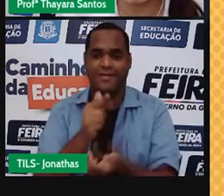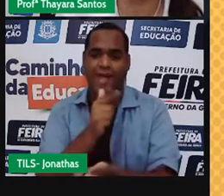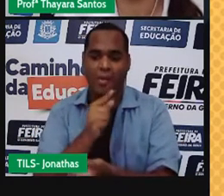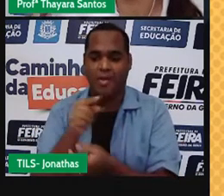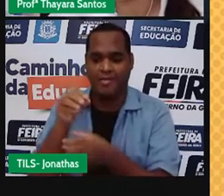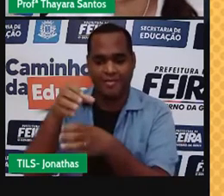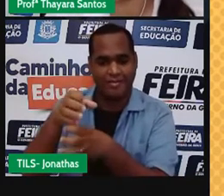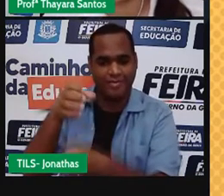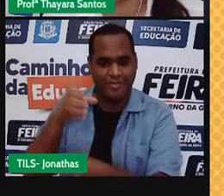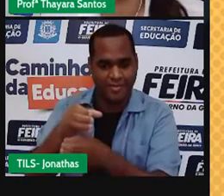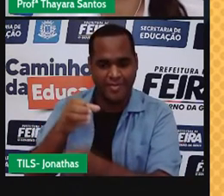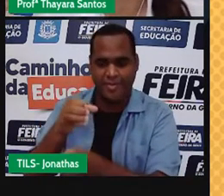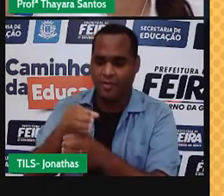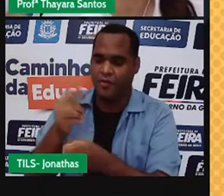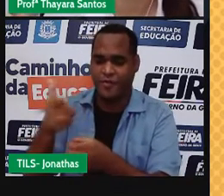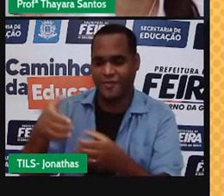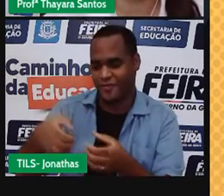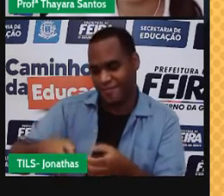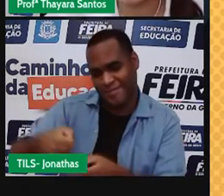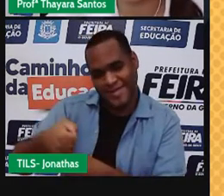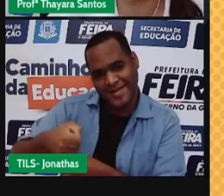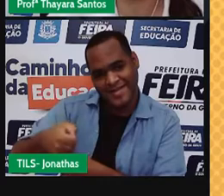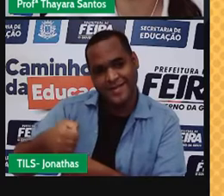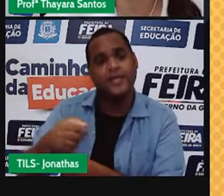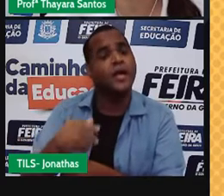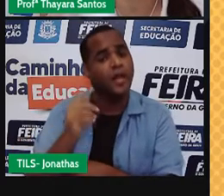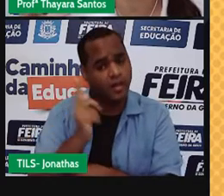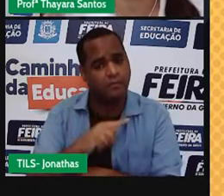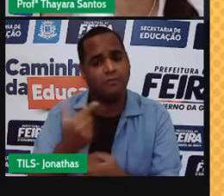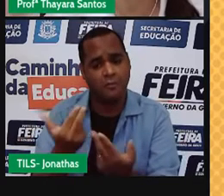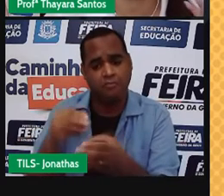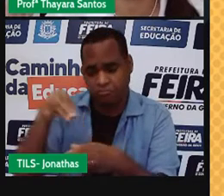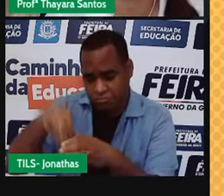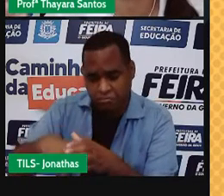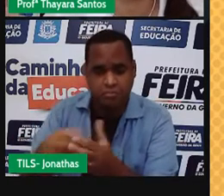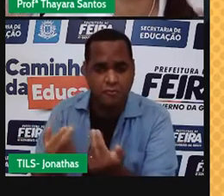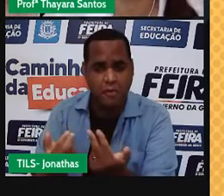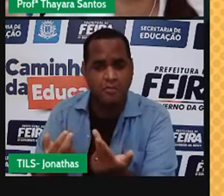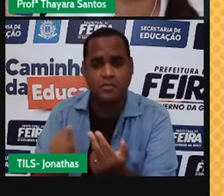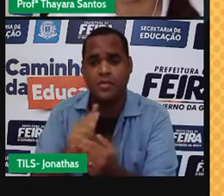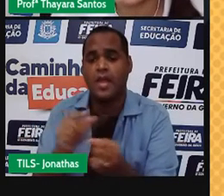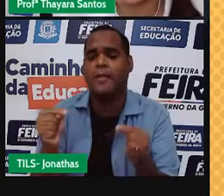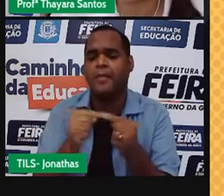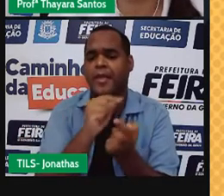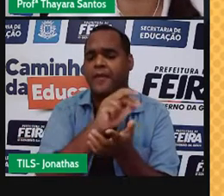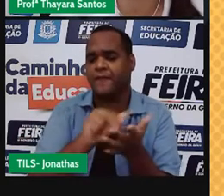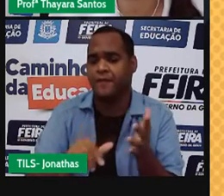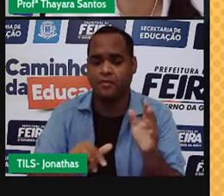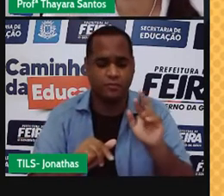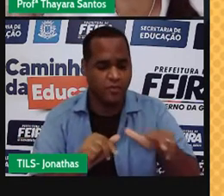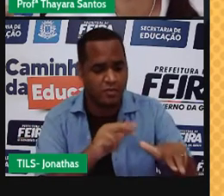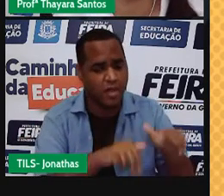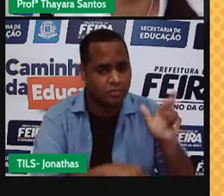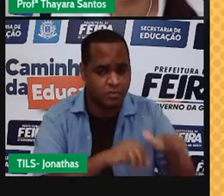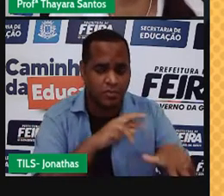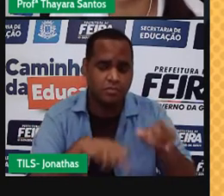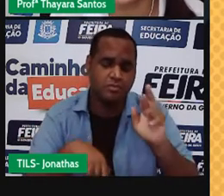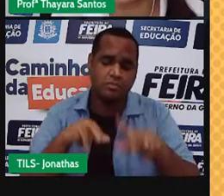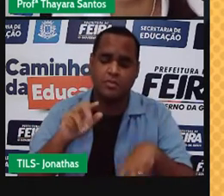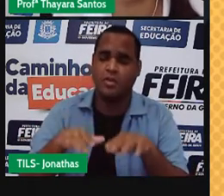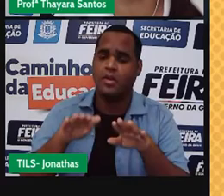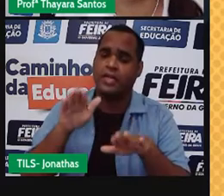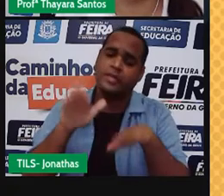garrafa que eu botei se eu botar ela na panela das minha forma da panela então a forma vai variar mas ela depende